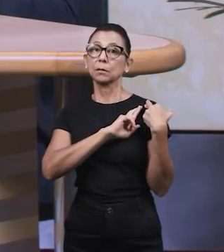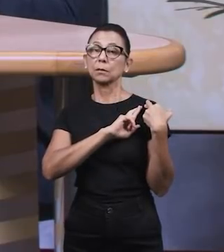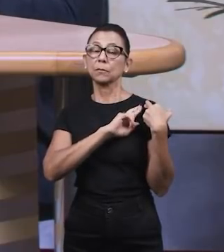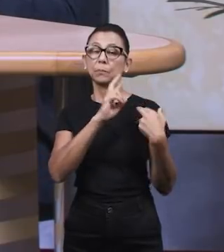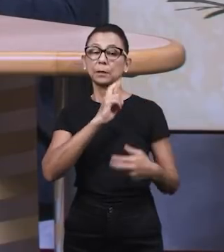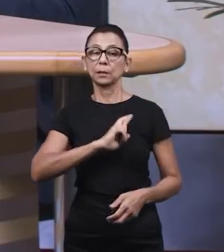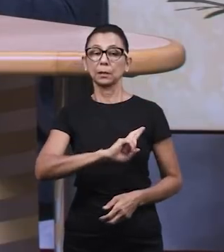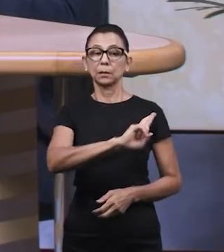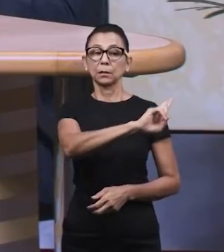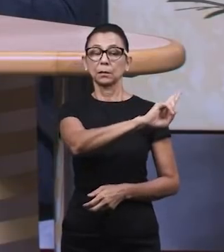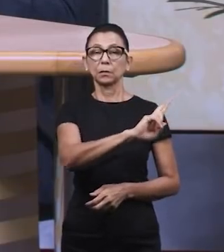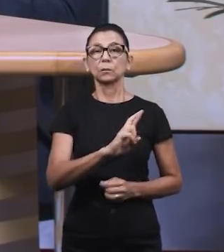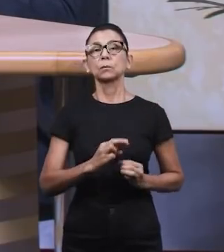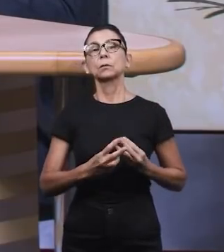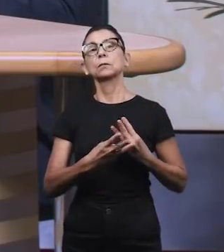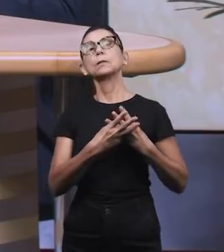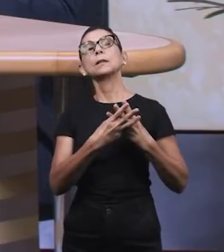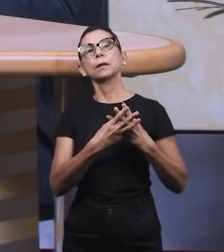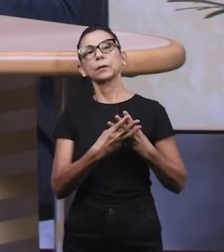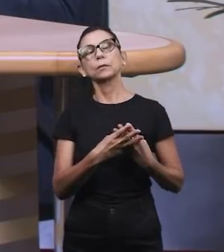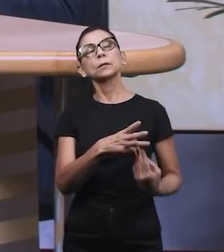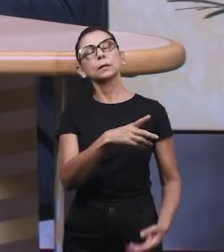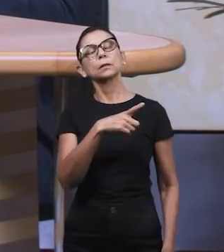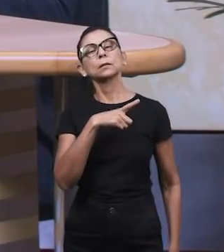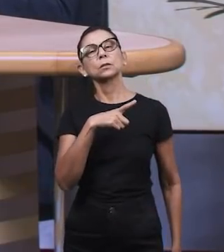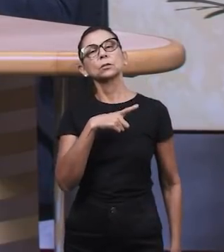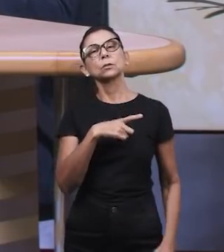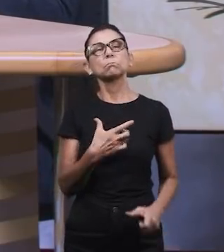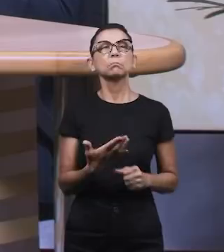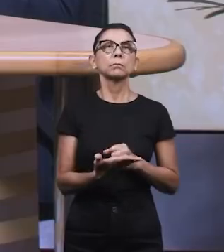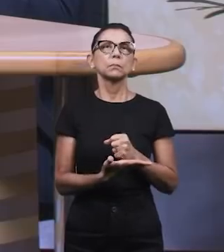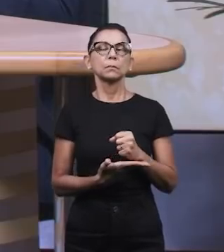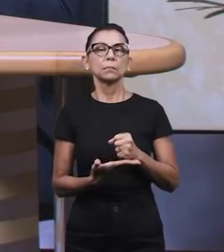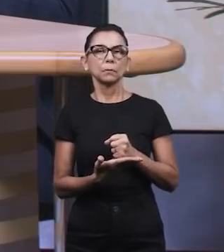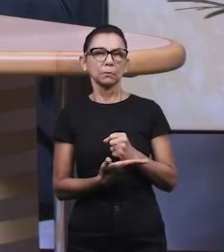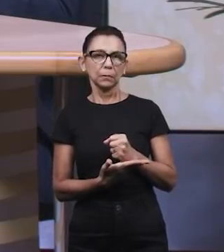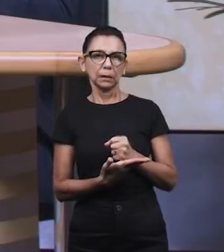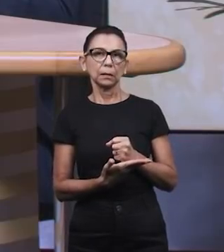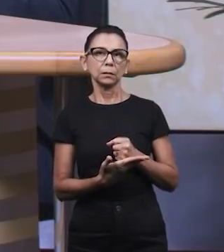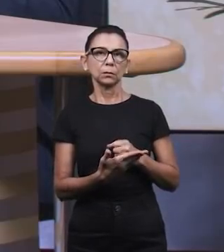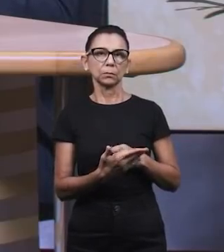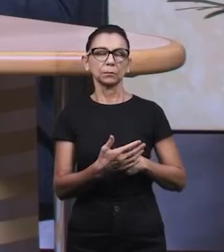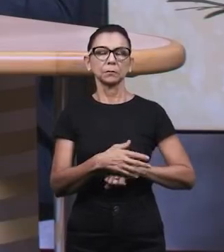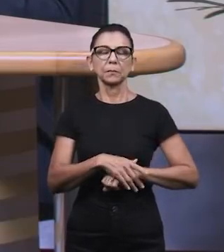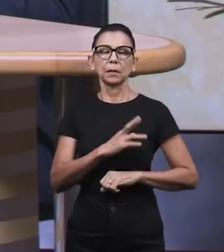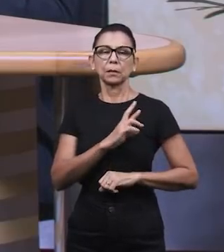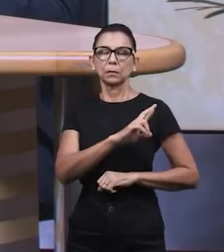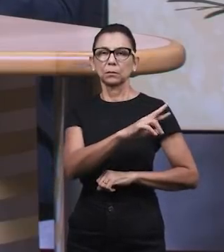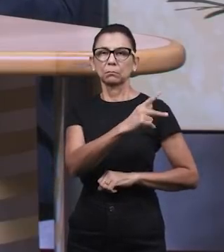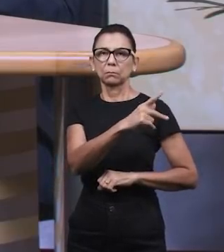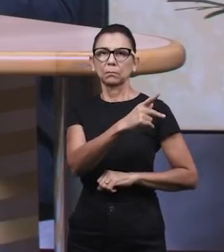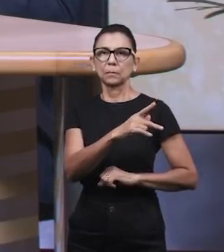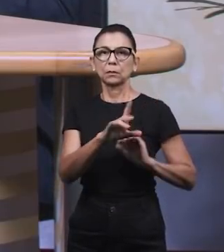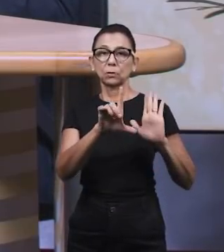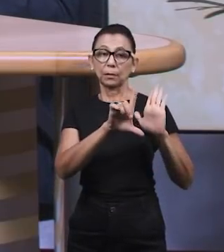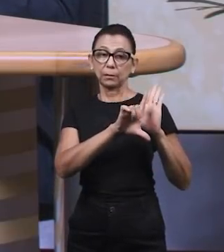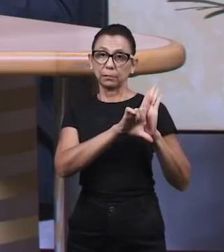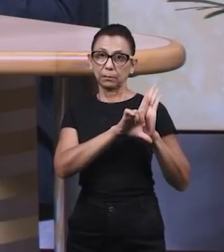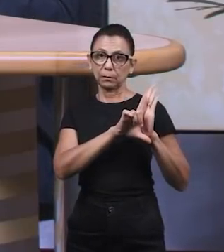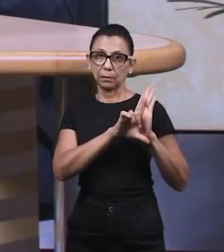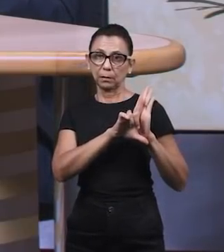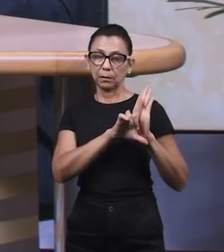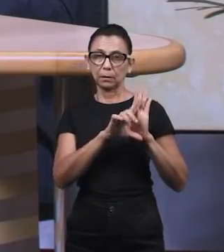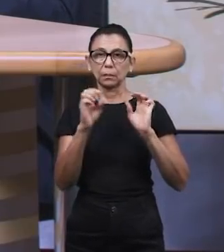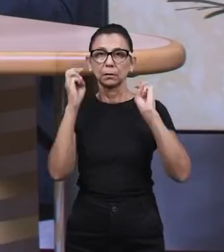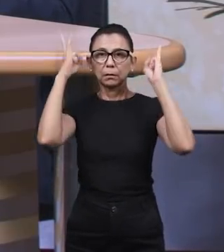religião judaica, pelo judaísmo, e eles tinham como base na religião deles a lei de